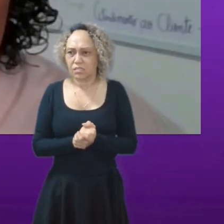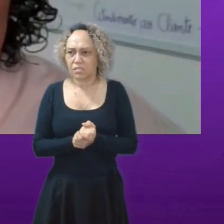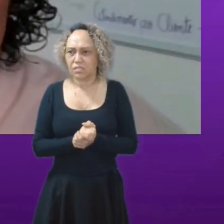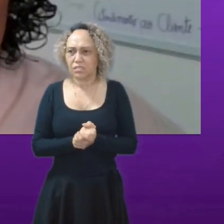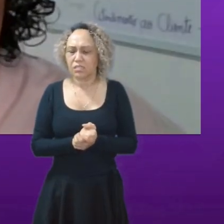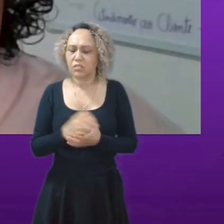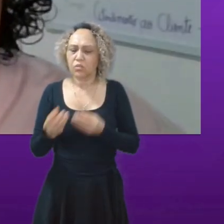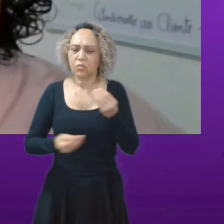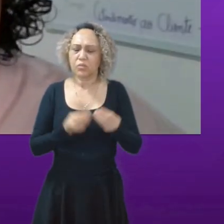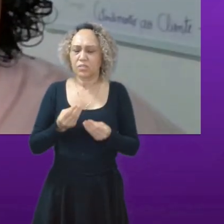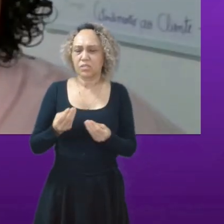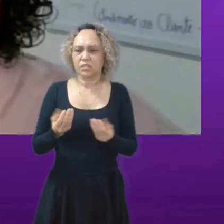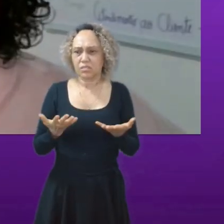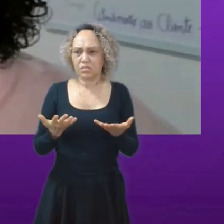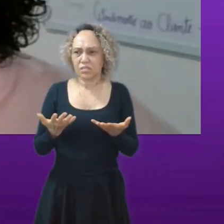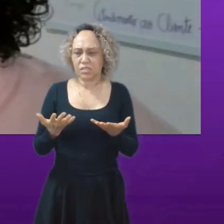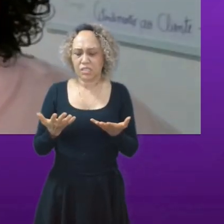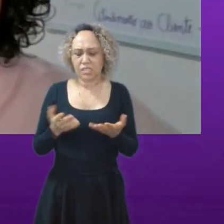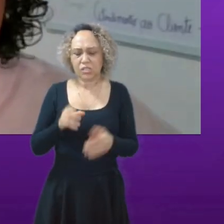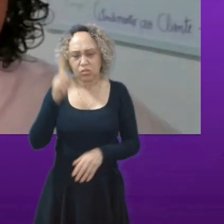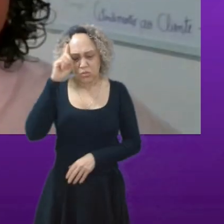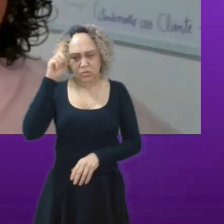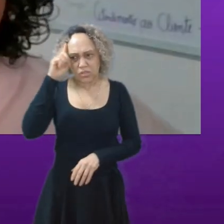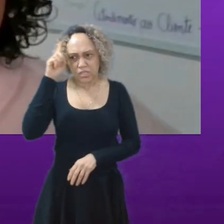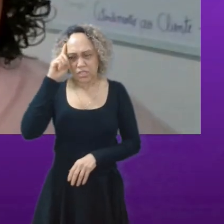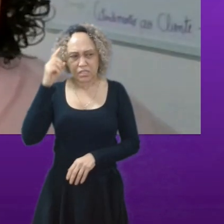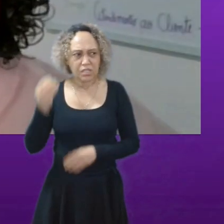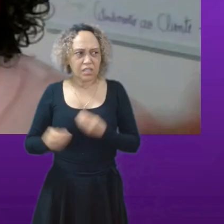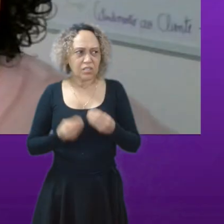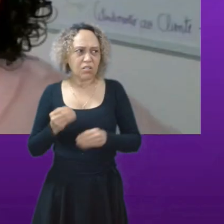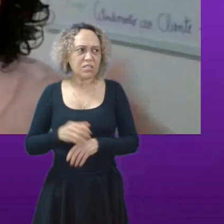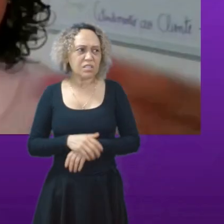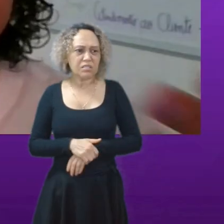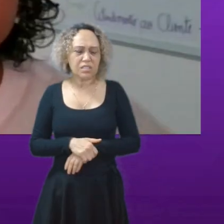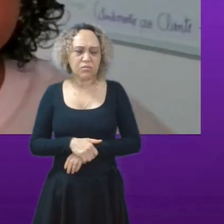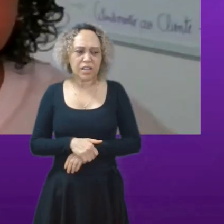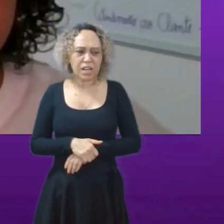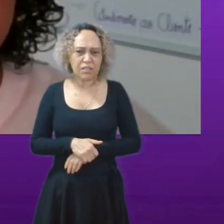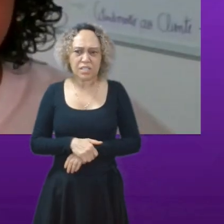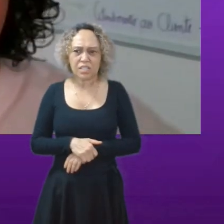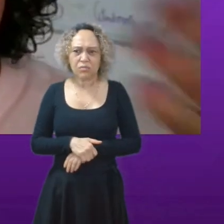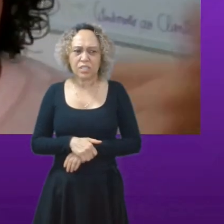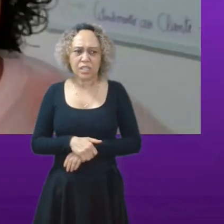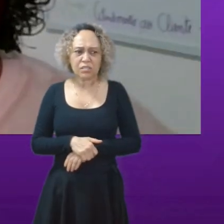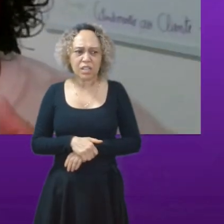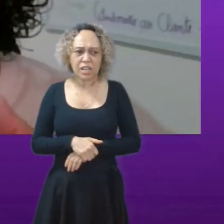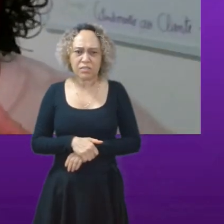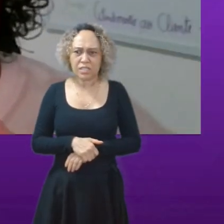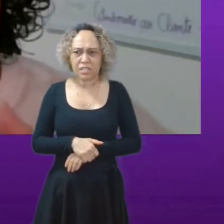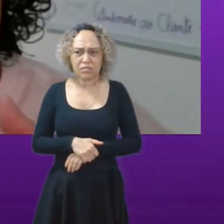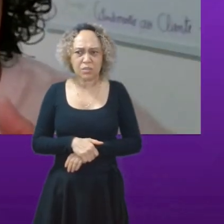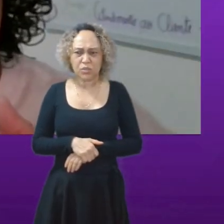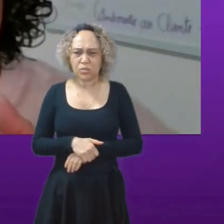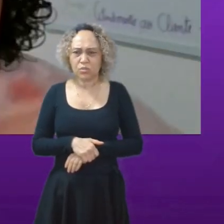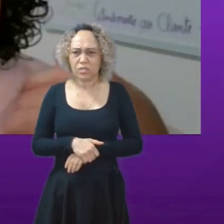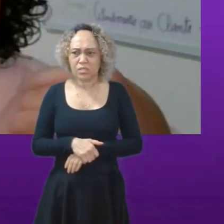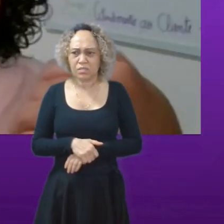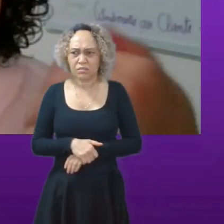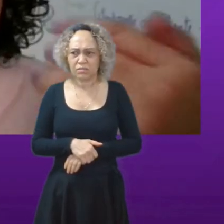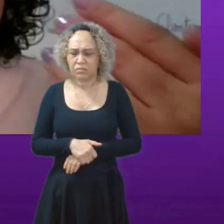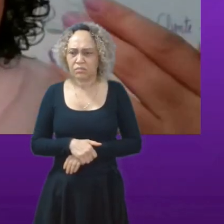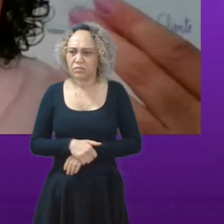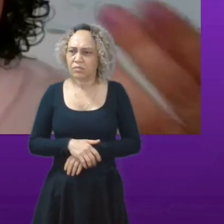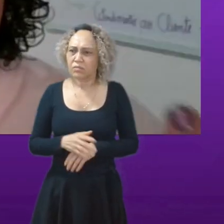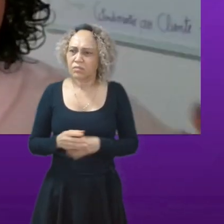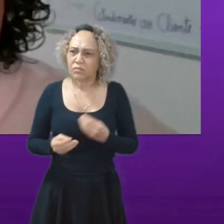consolidam no dia a dia do jovem. Então, como é que a gente consegue garantir uma segurança para essa juventude? Como